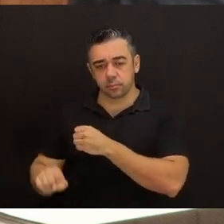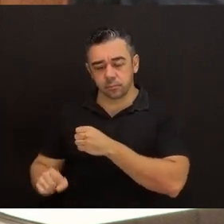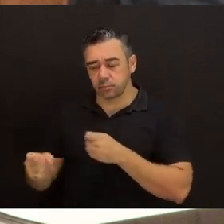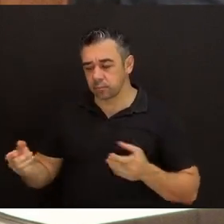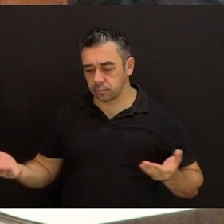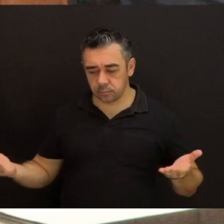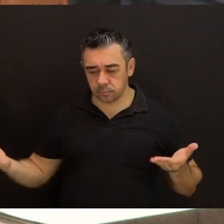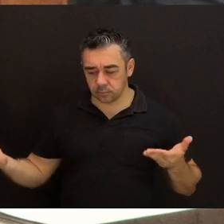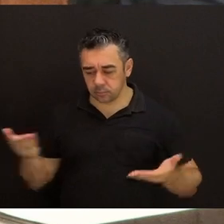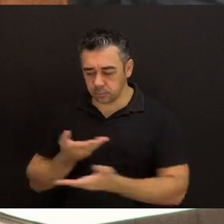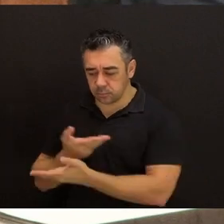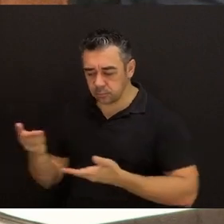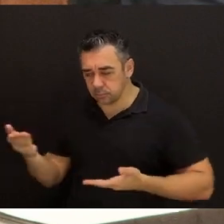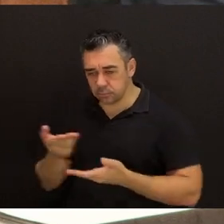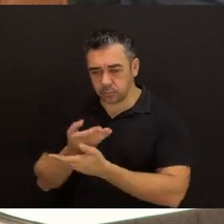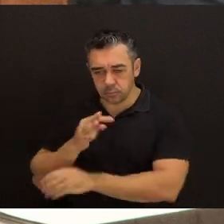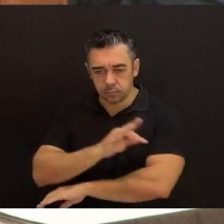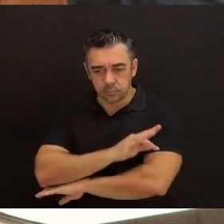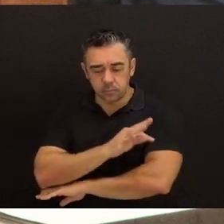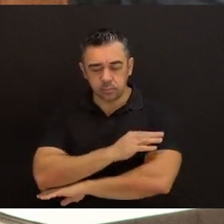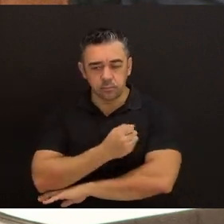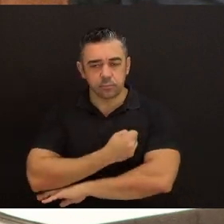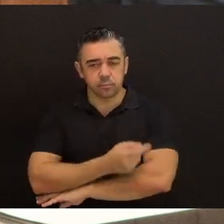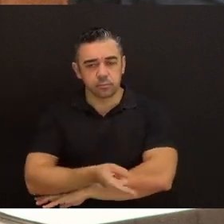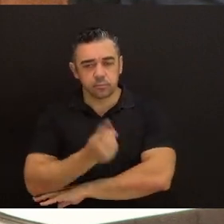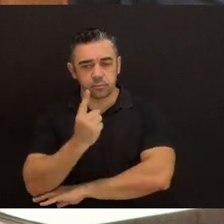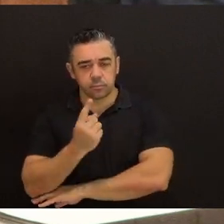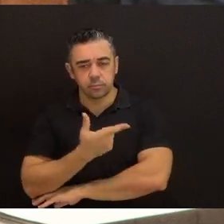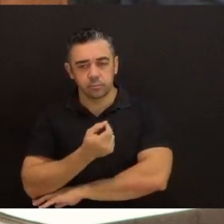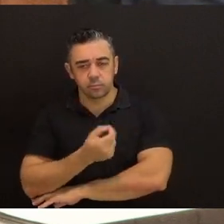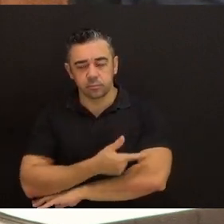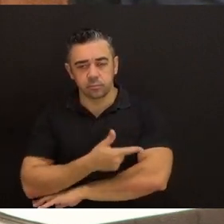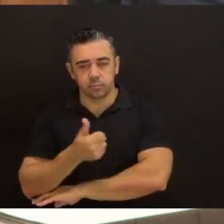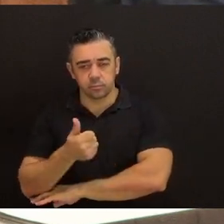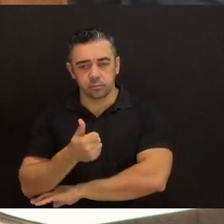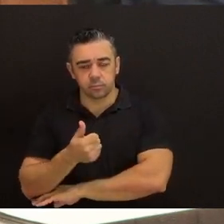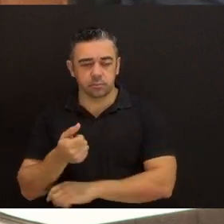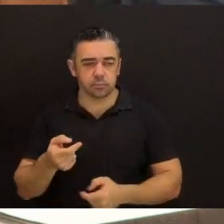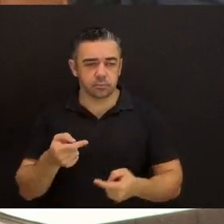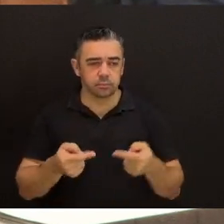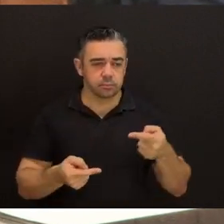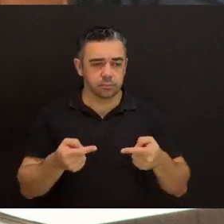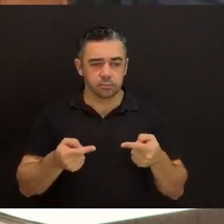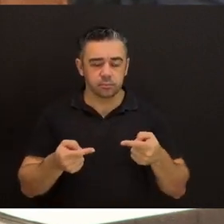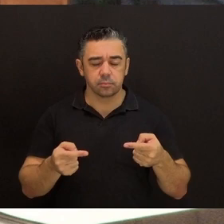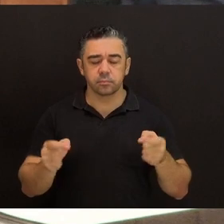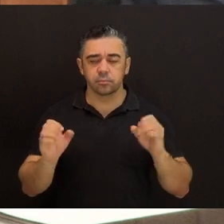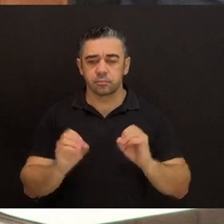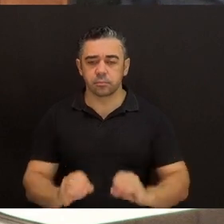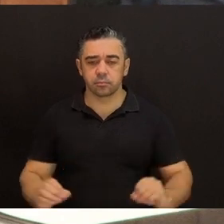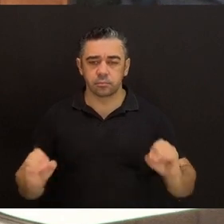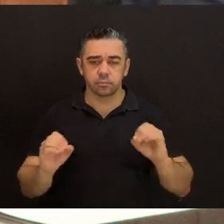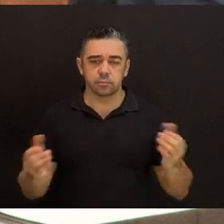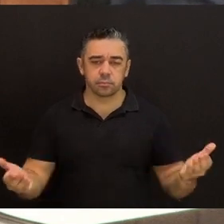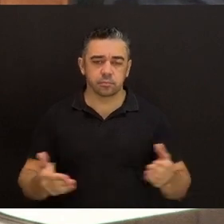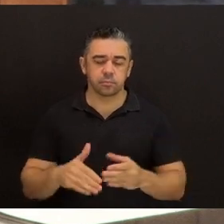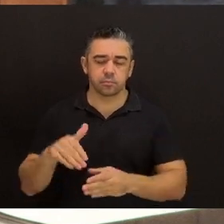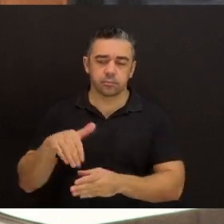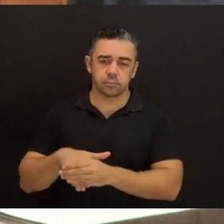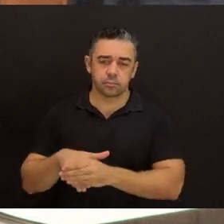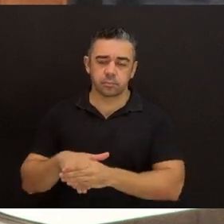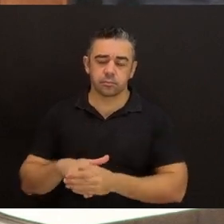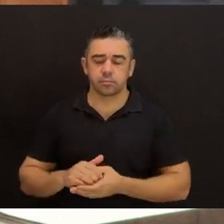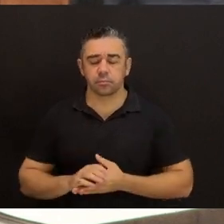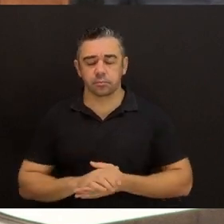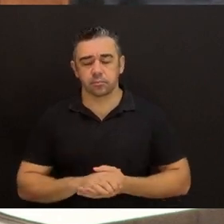cooperação técnica número 1 de 2021 colocamos em discussão não haver na discussão passamos a votação